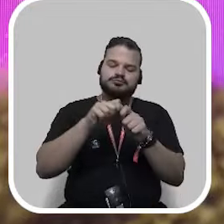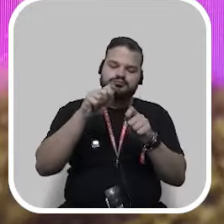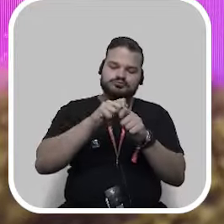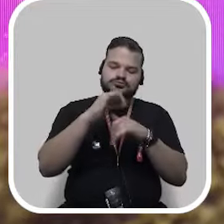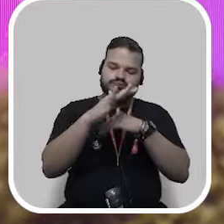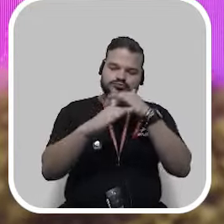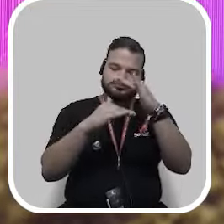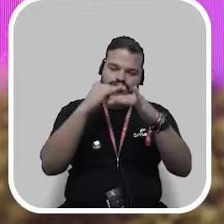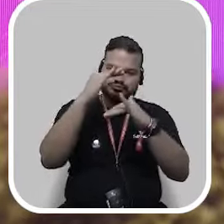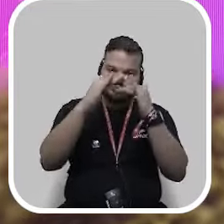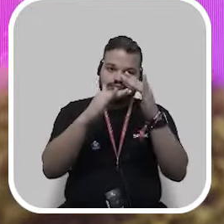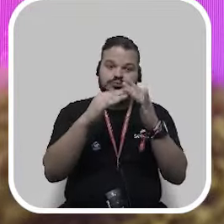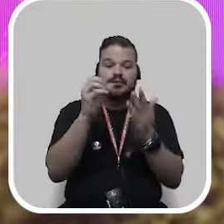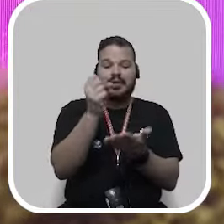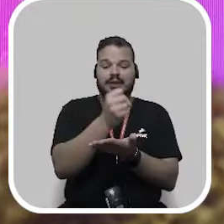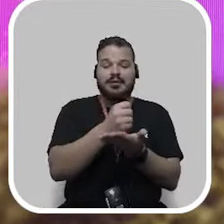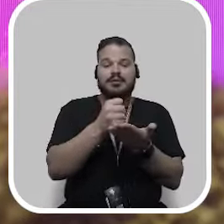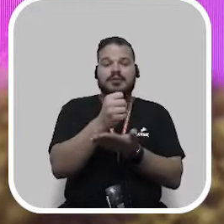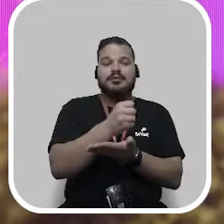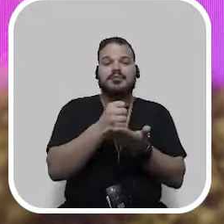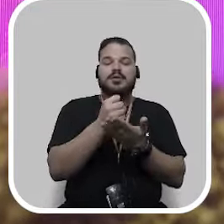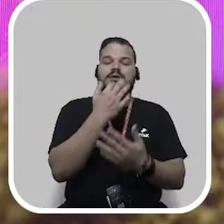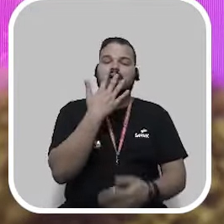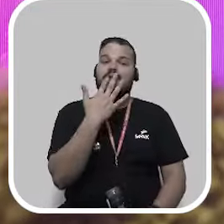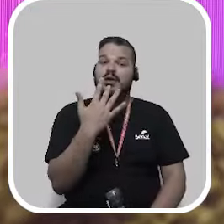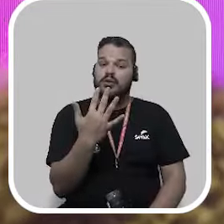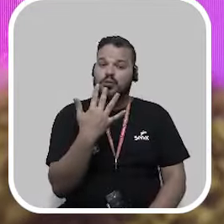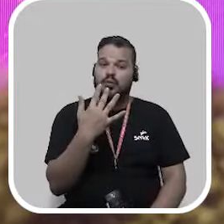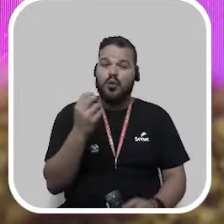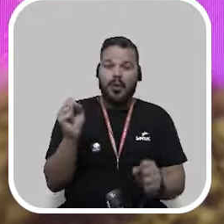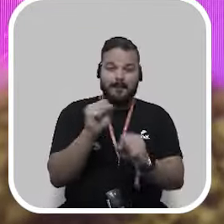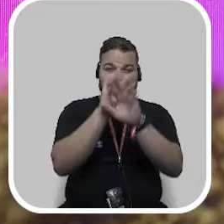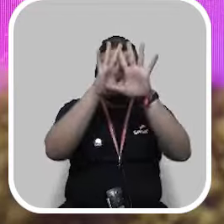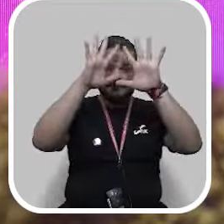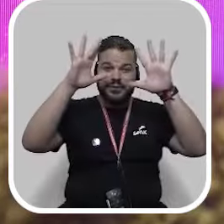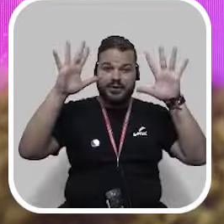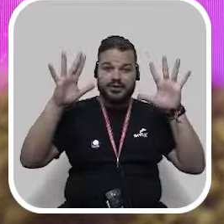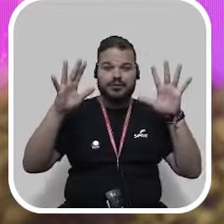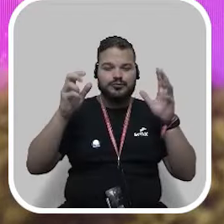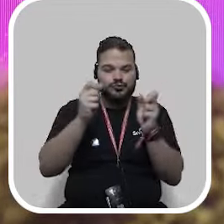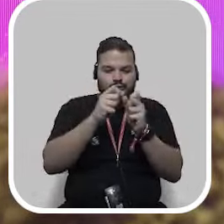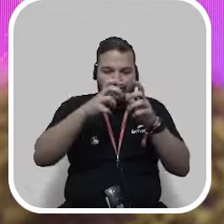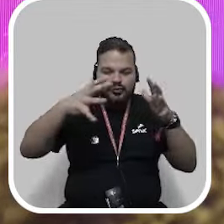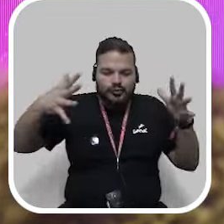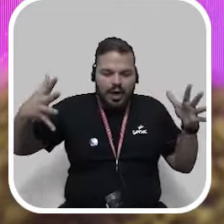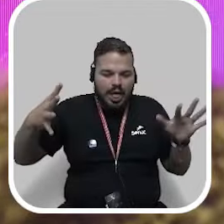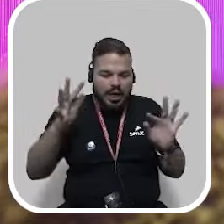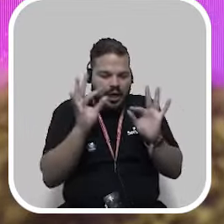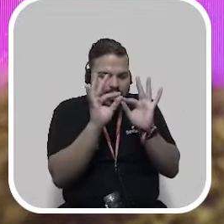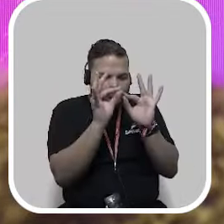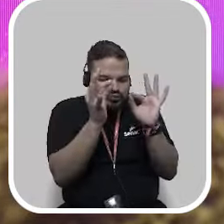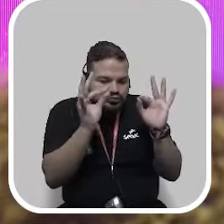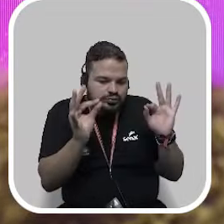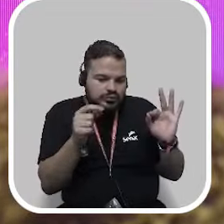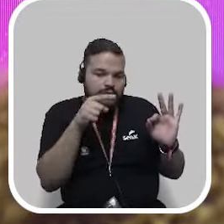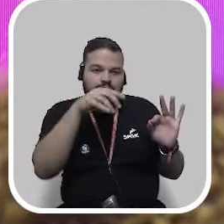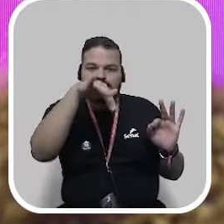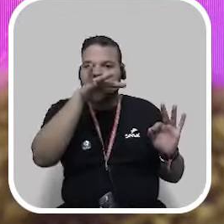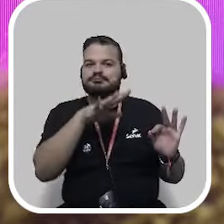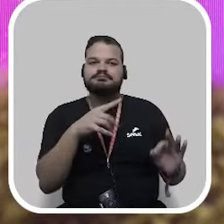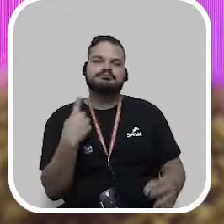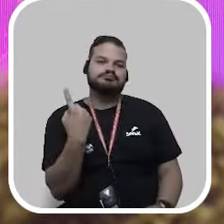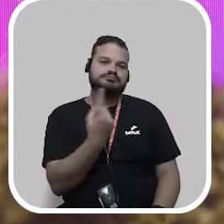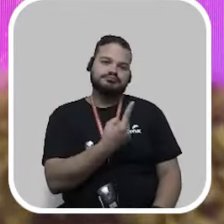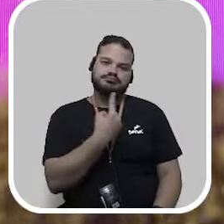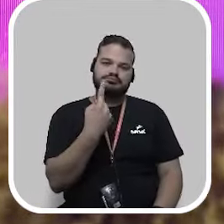arte carnavalesca ela se baseia na cor no brilho no volume no detalhe nós não som Nós